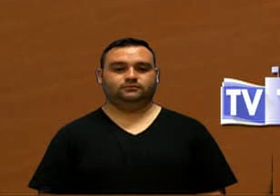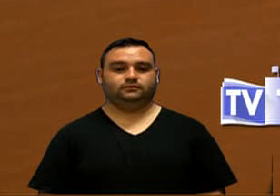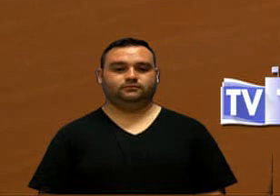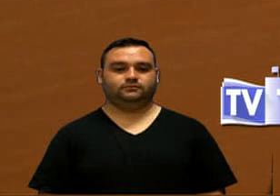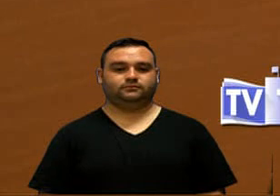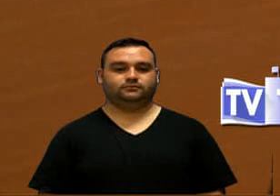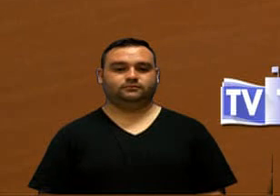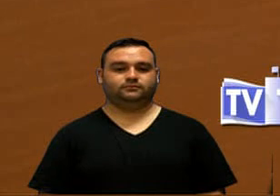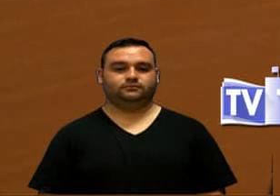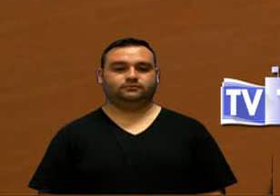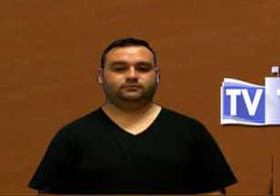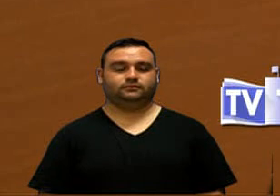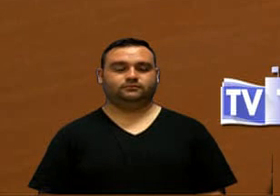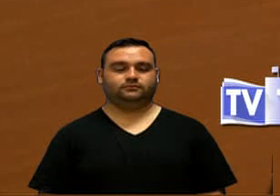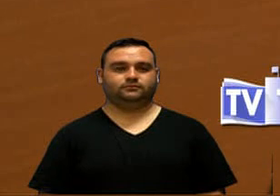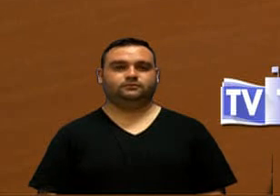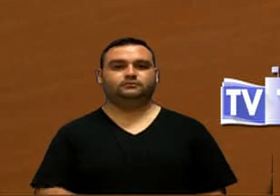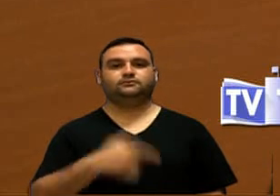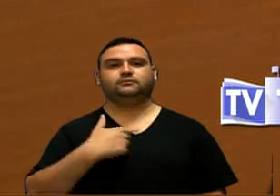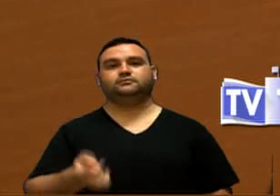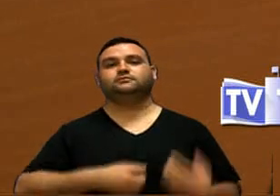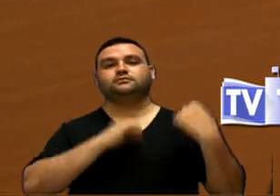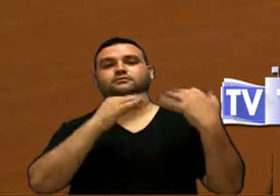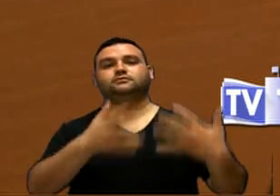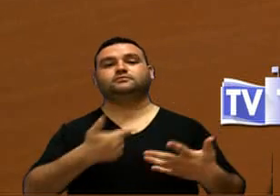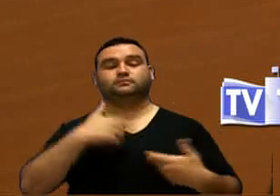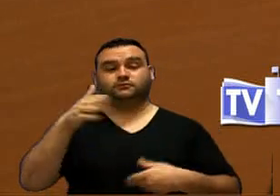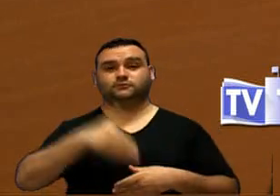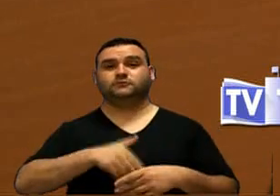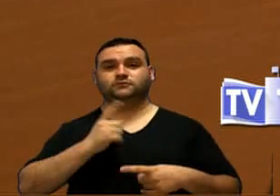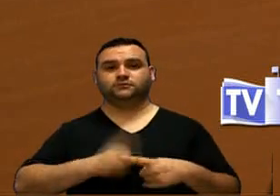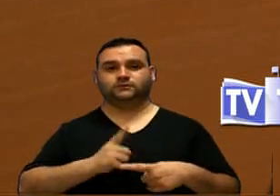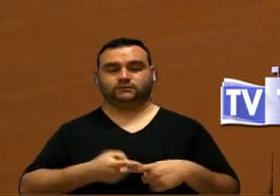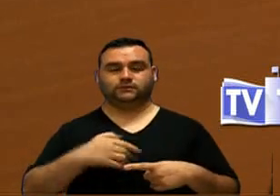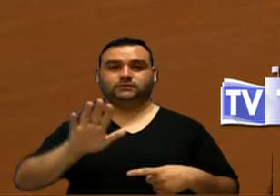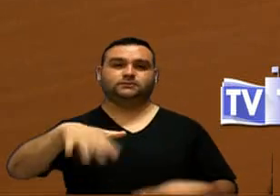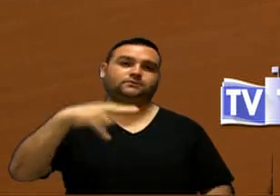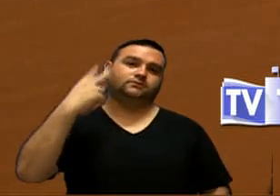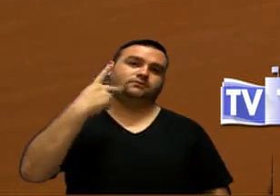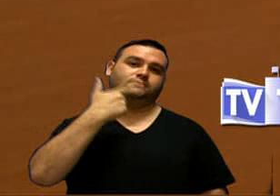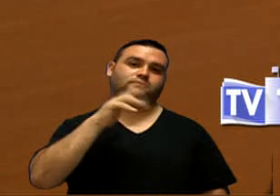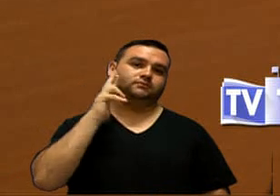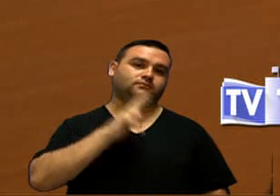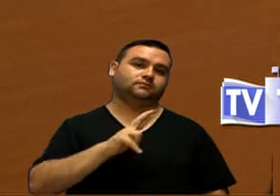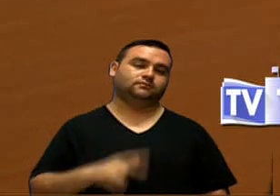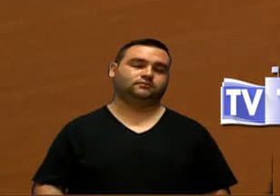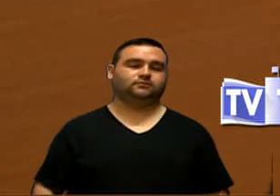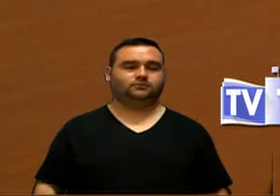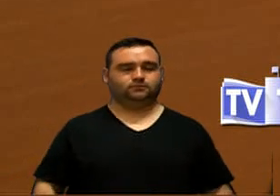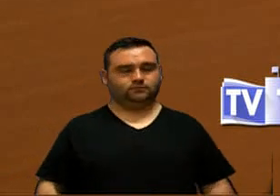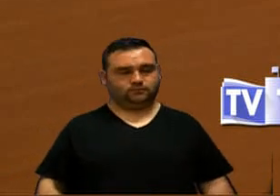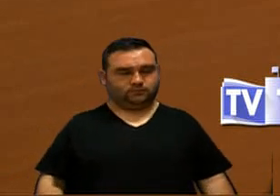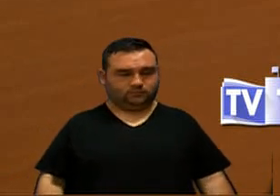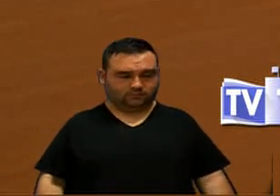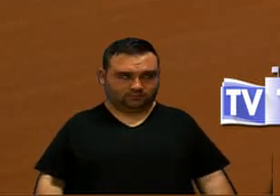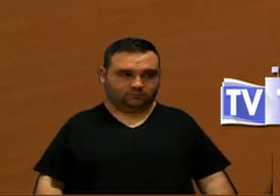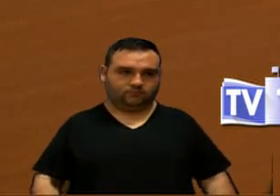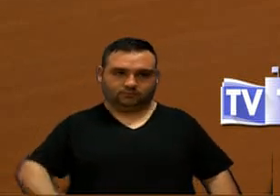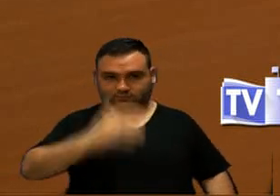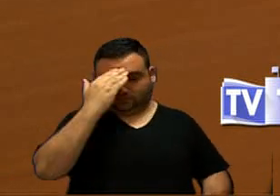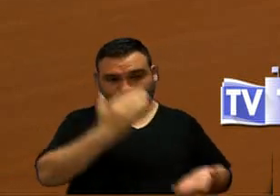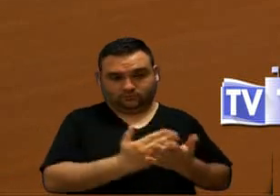Reneu. A justificativa de voto, vereador Renan. Votos